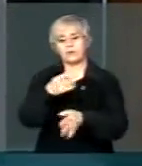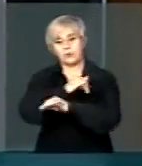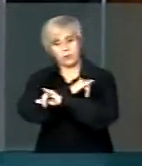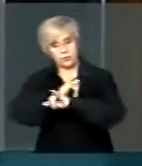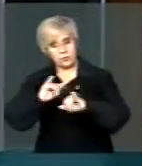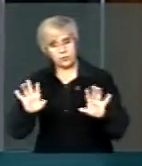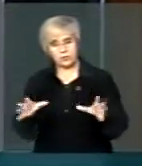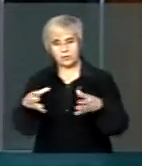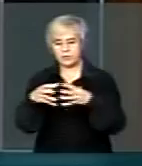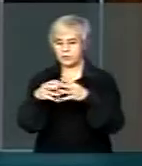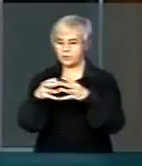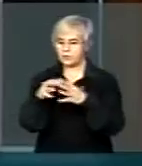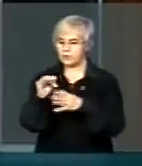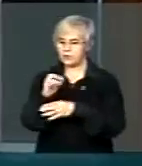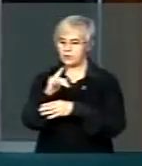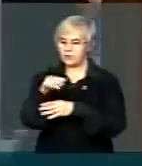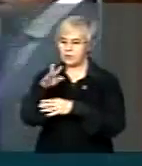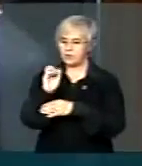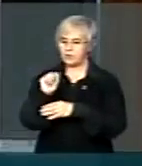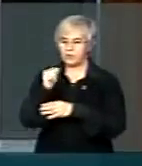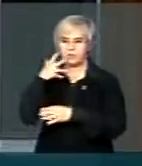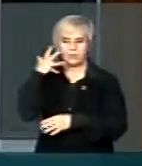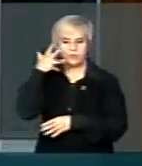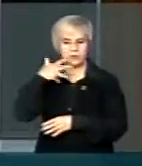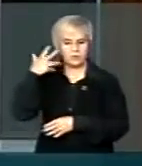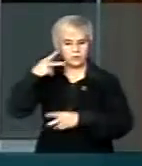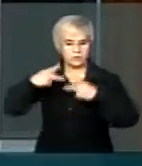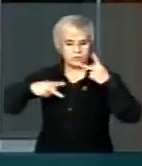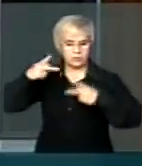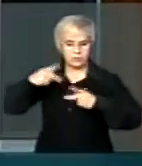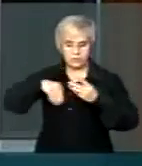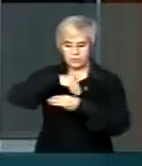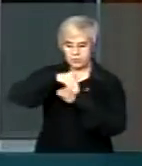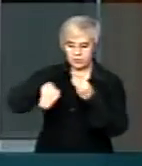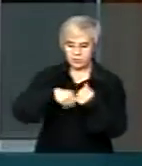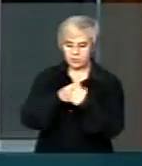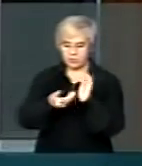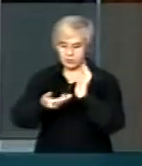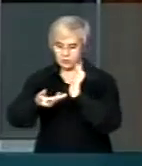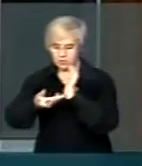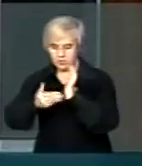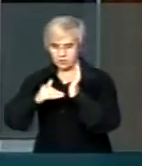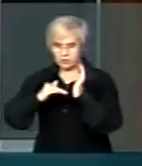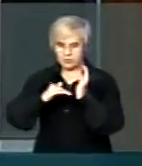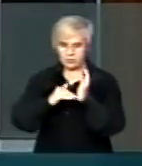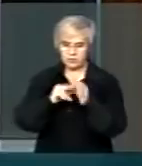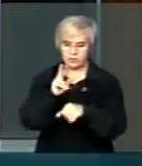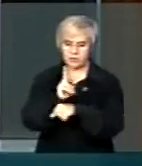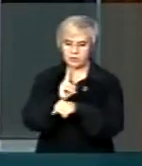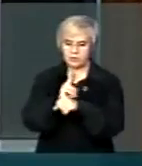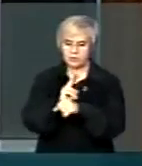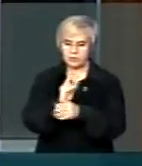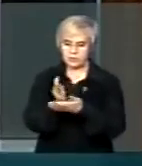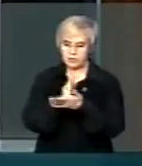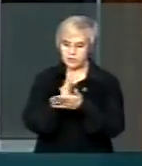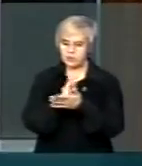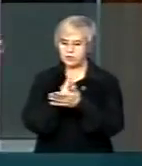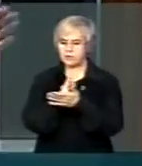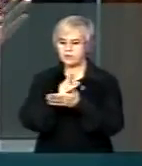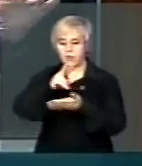da Frente Parlamentar Mista, Câmara e Senado, em defesa do livro, da leitura e das